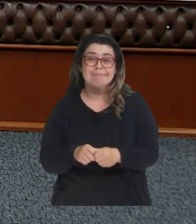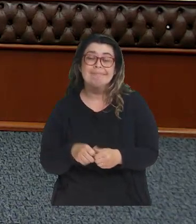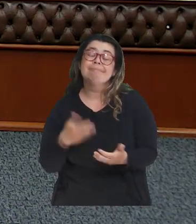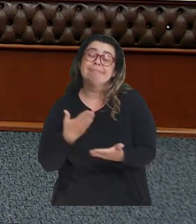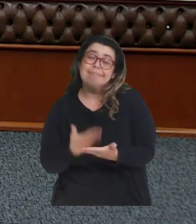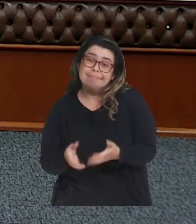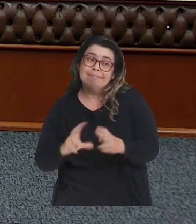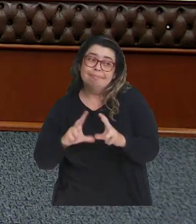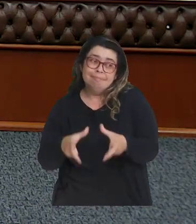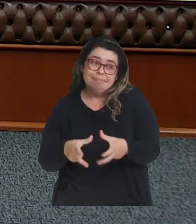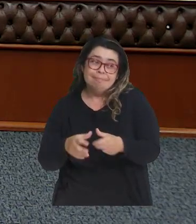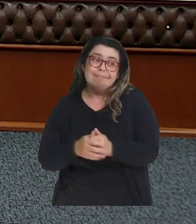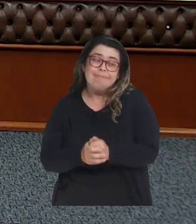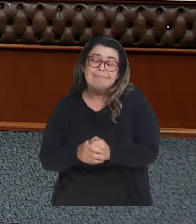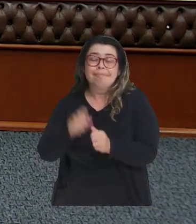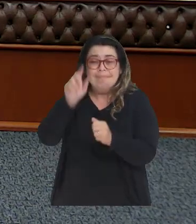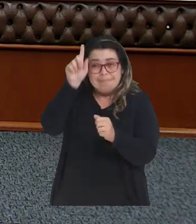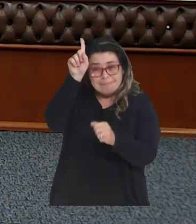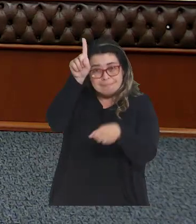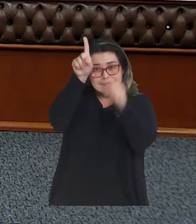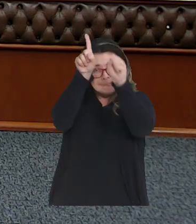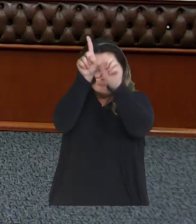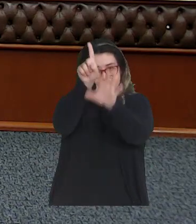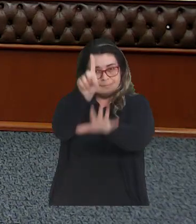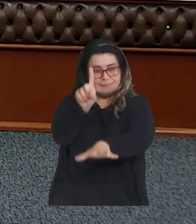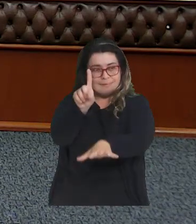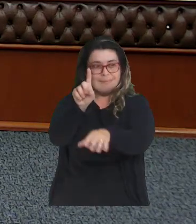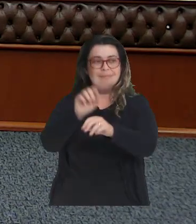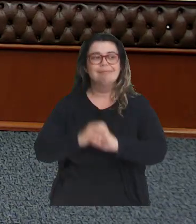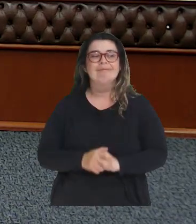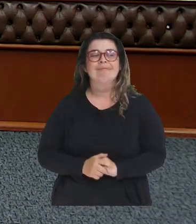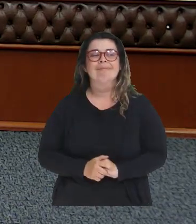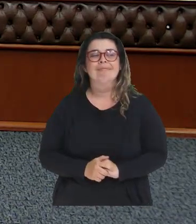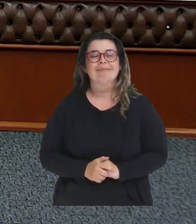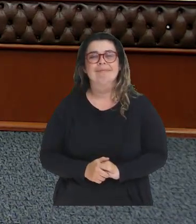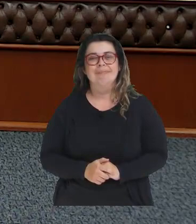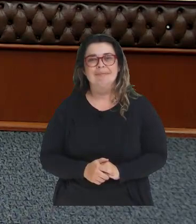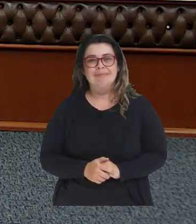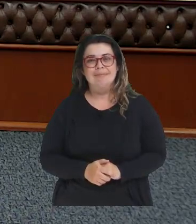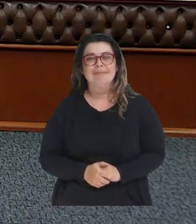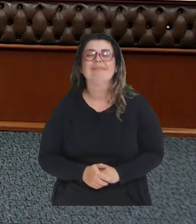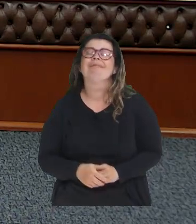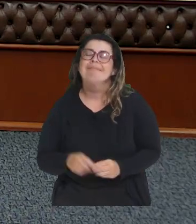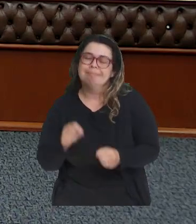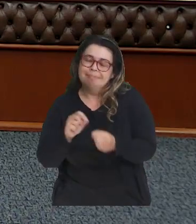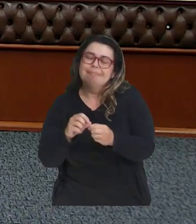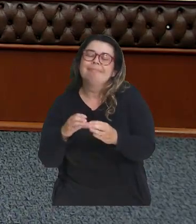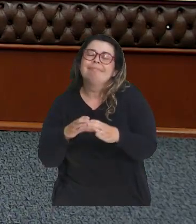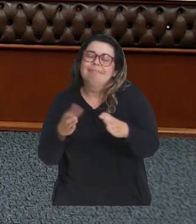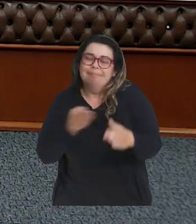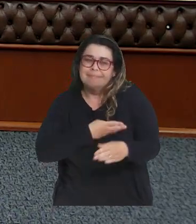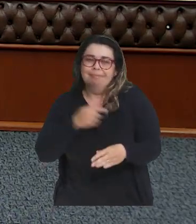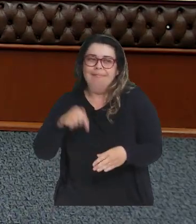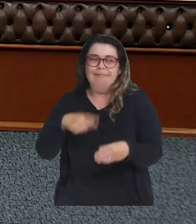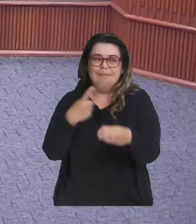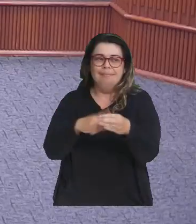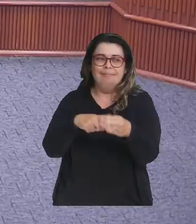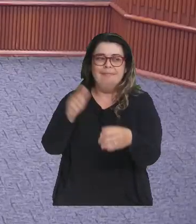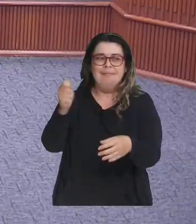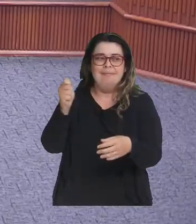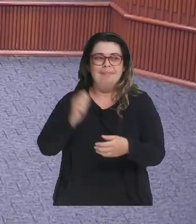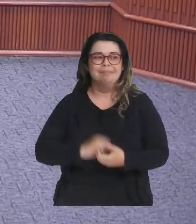Então, Leandrão, Deus abençoe na sua caminhada e tenho certeza que você fez grandes amigos na cidade de Assis. Obrigado, presidente.